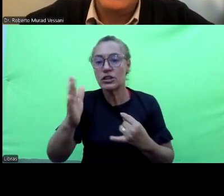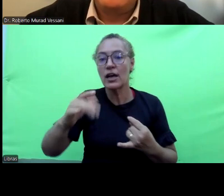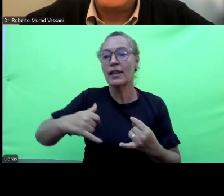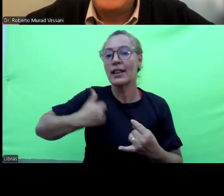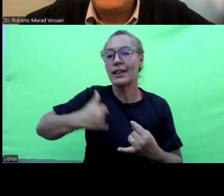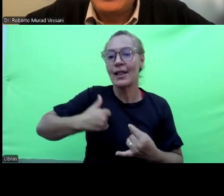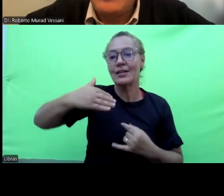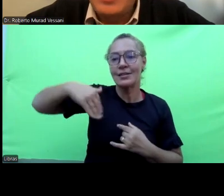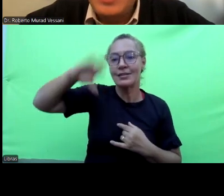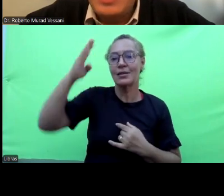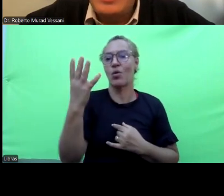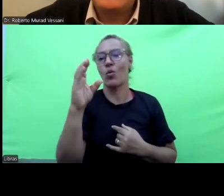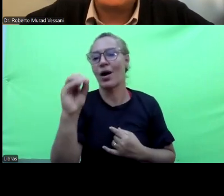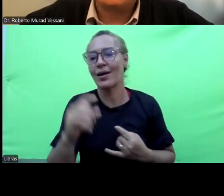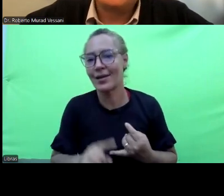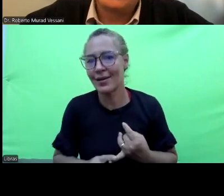avançada, pacientes